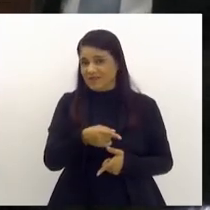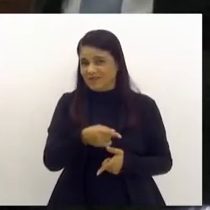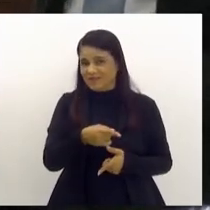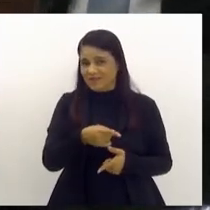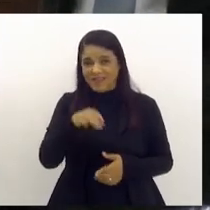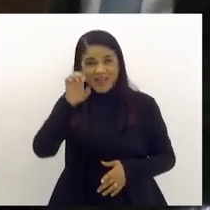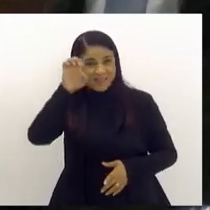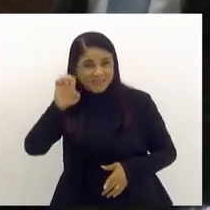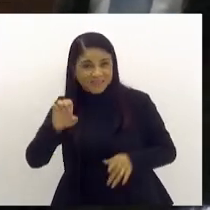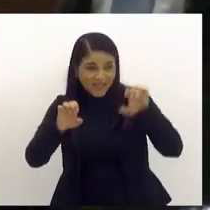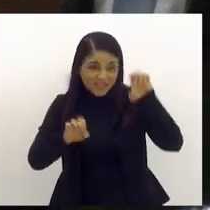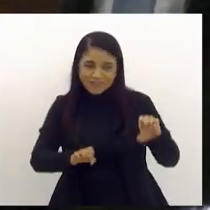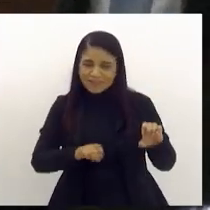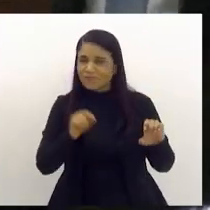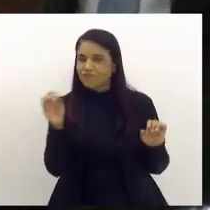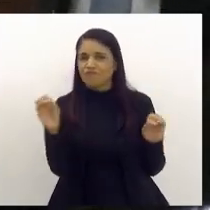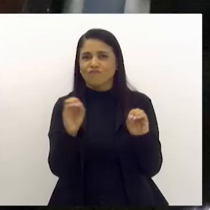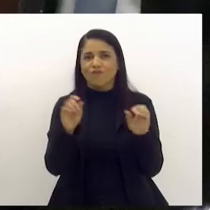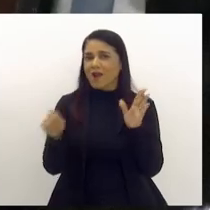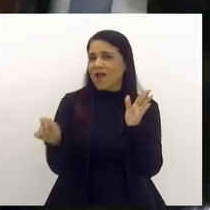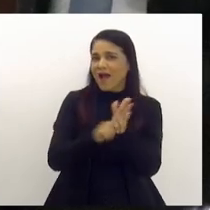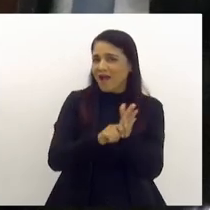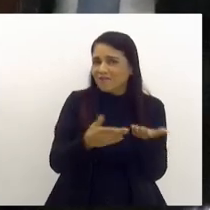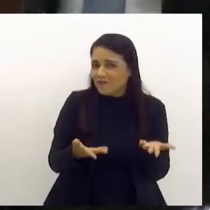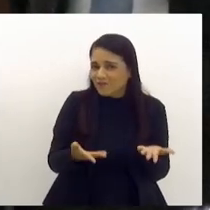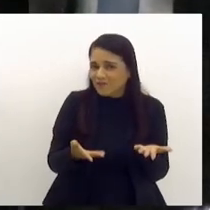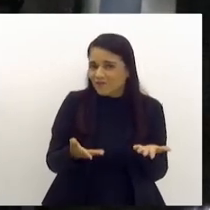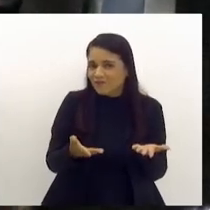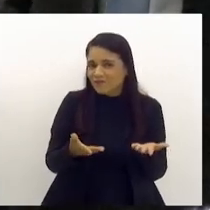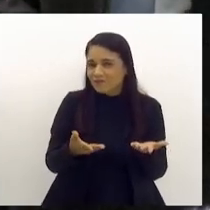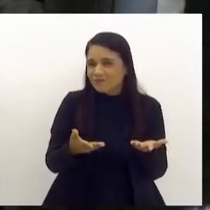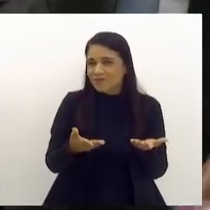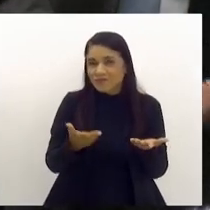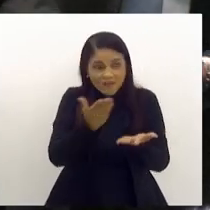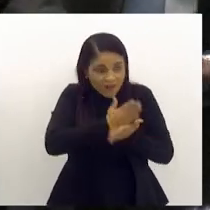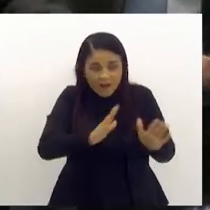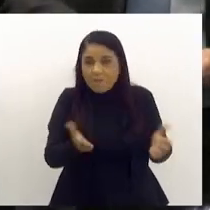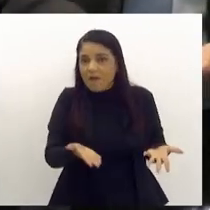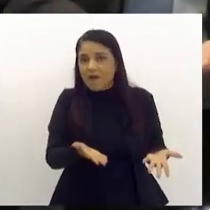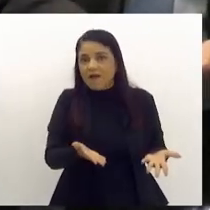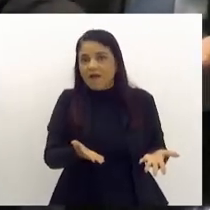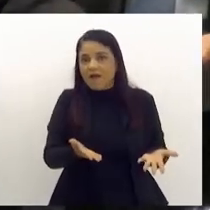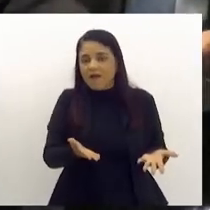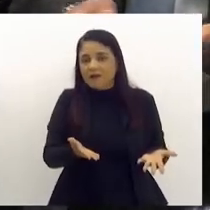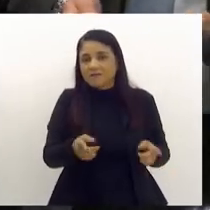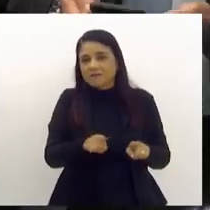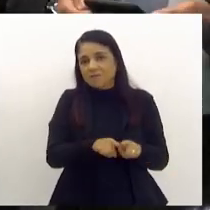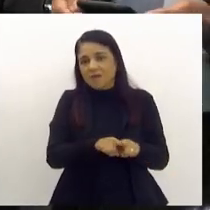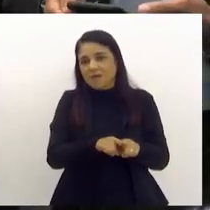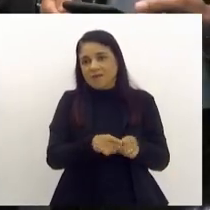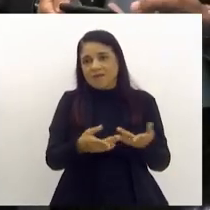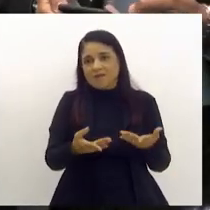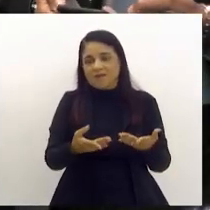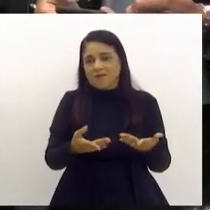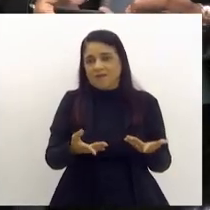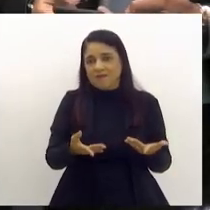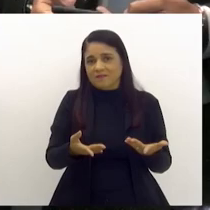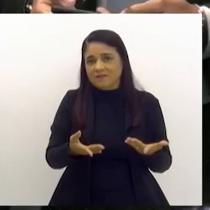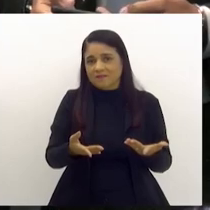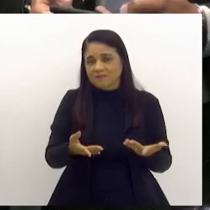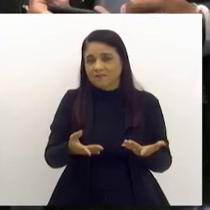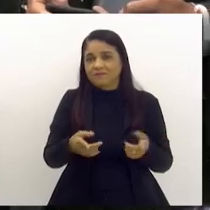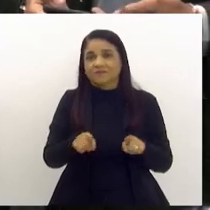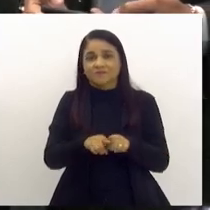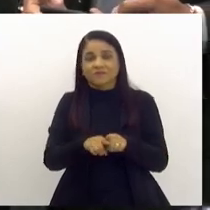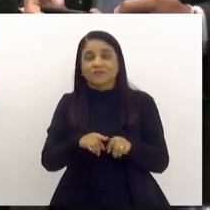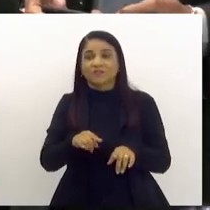falar do tráfico, que temos também que acabar, deputado Pobel. Infelizmente, eu quero aproveitar, pedir a atenção de